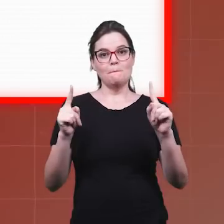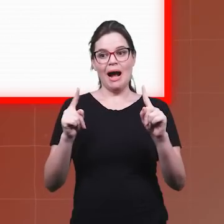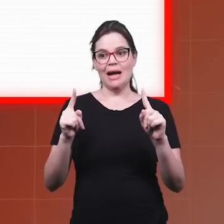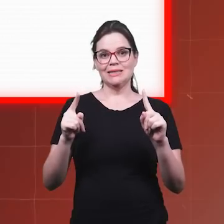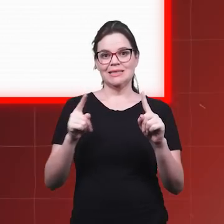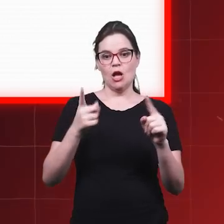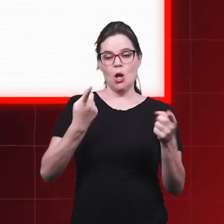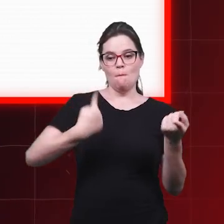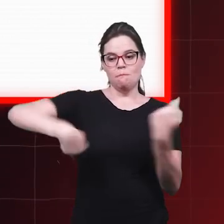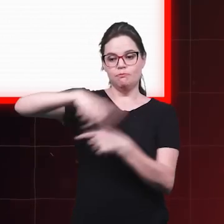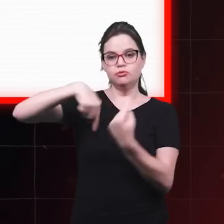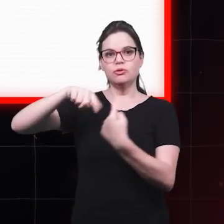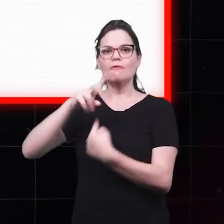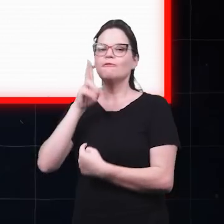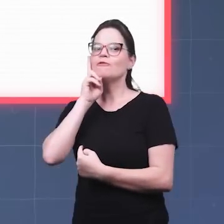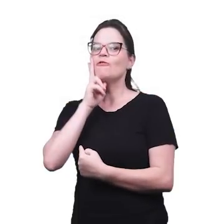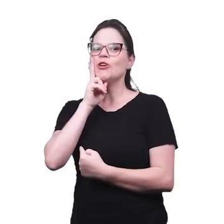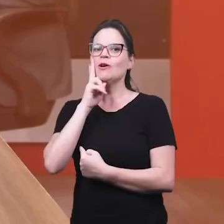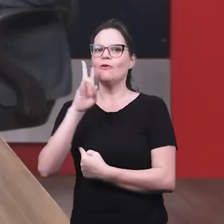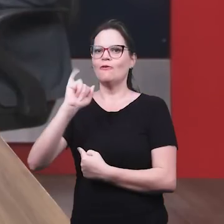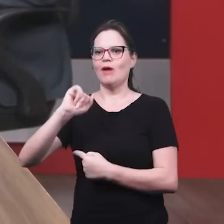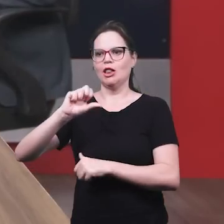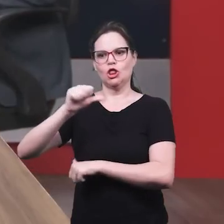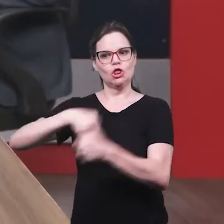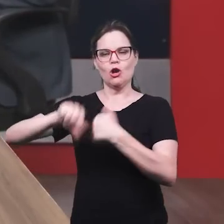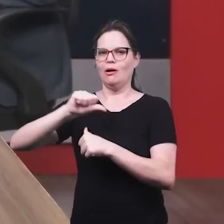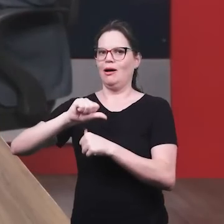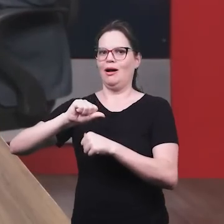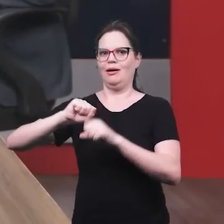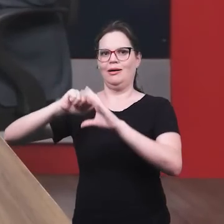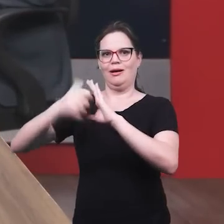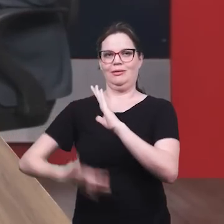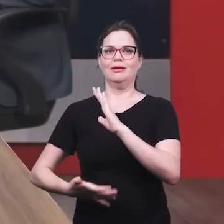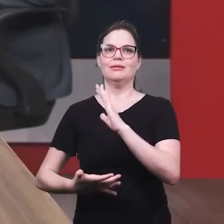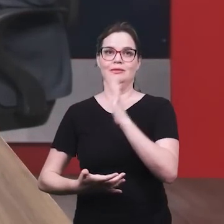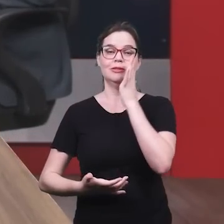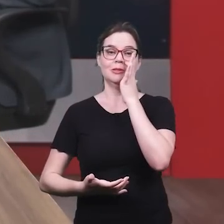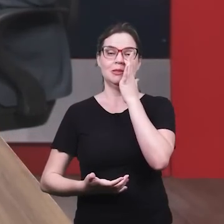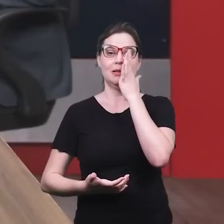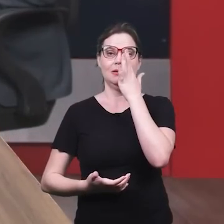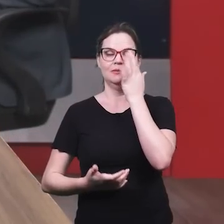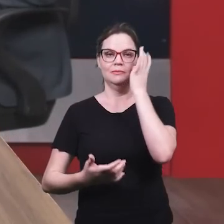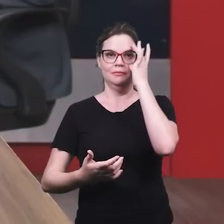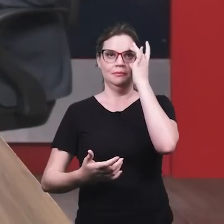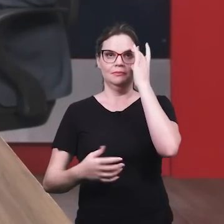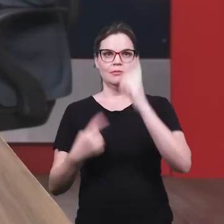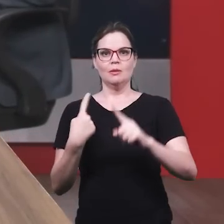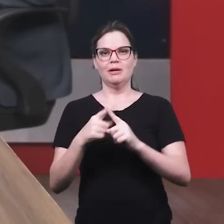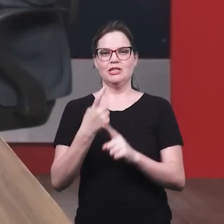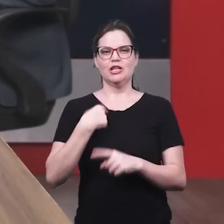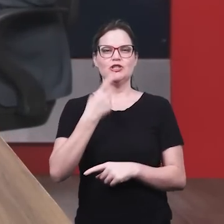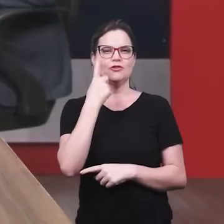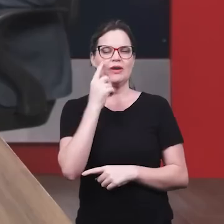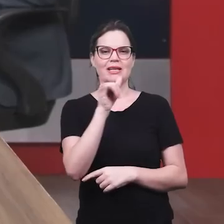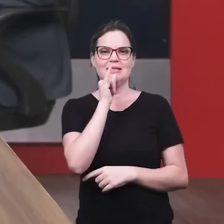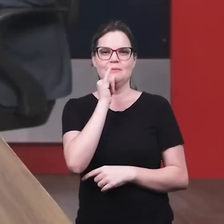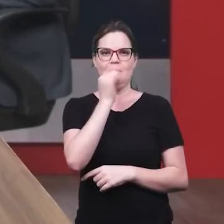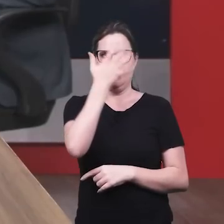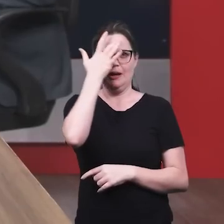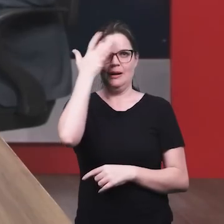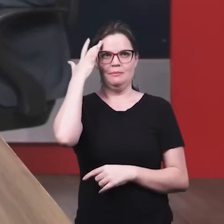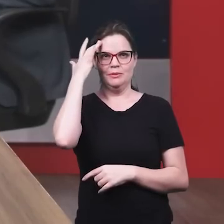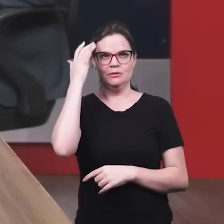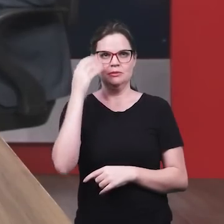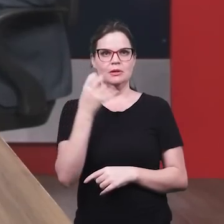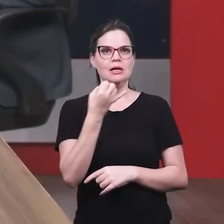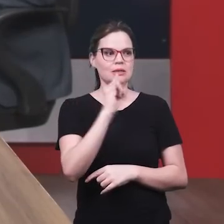isso aí, a característica de todo esse aspecto, né? E quando a gente pega a figura ali do mestre Sala, até, pastor Gil, se o senhor